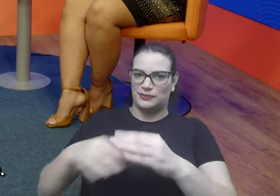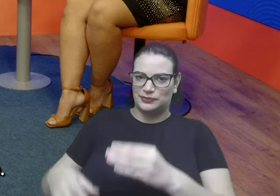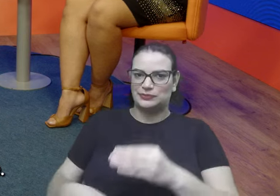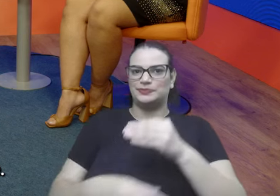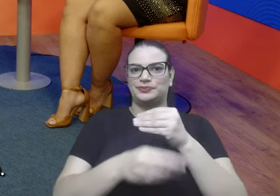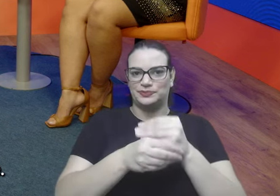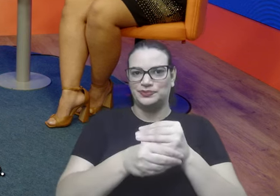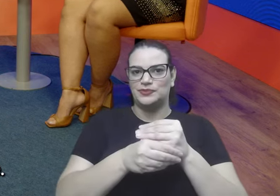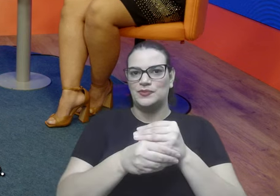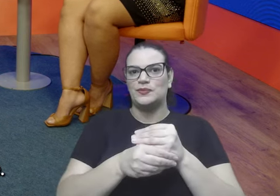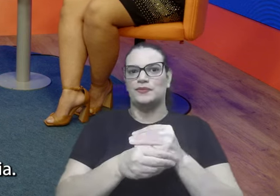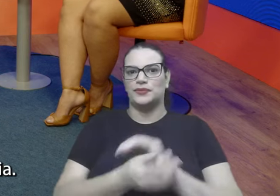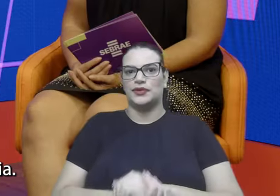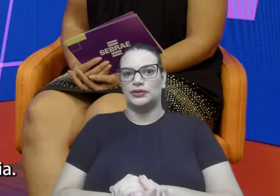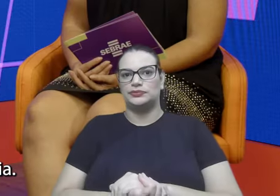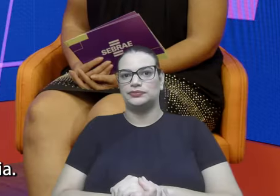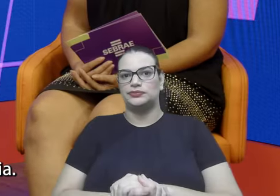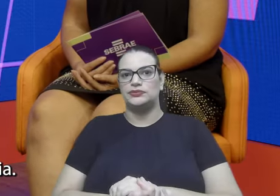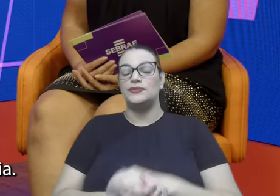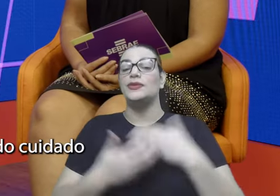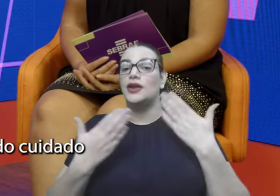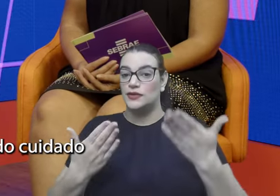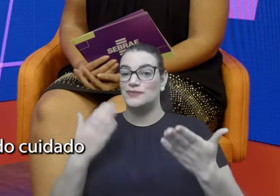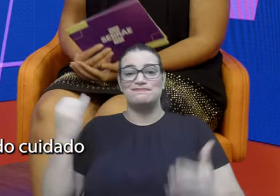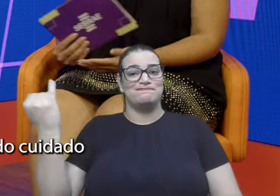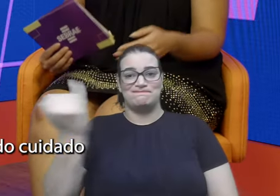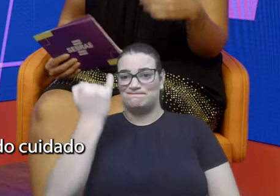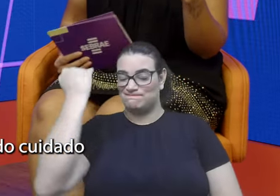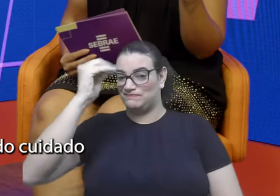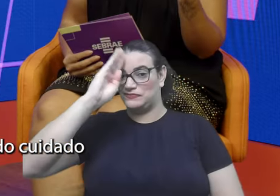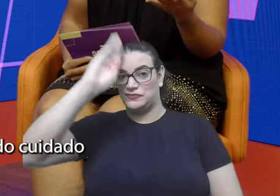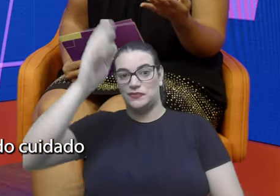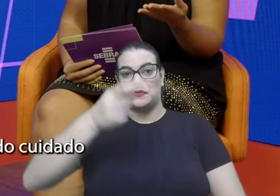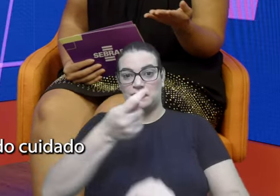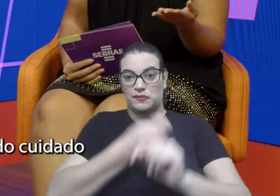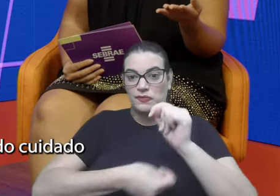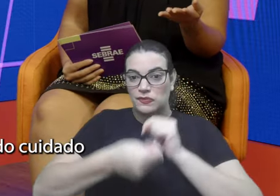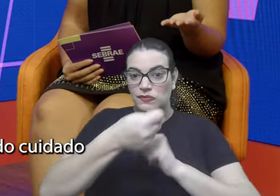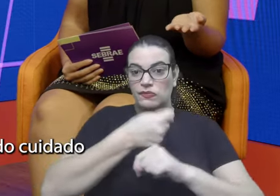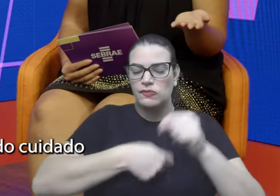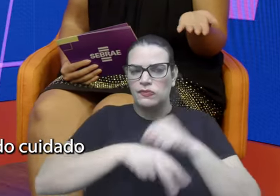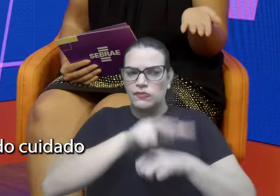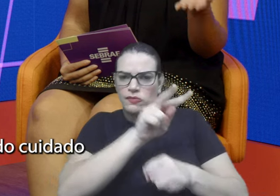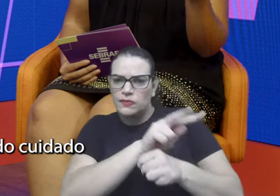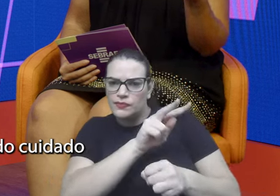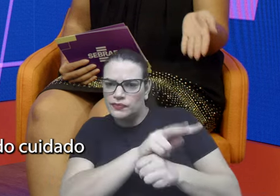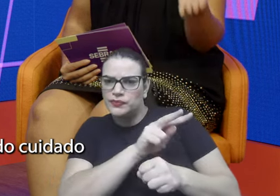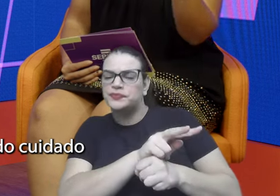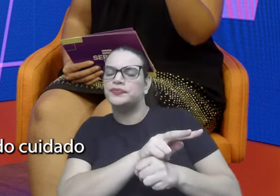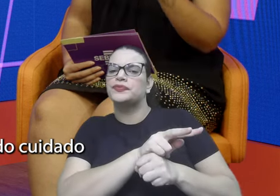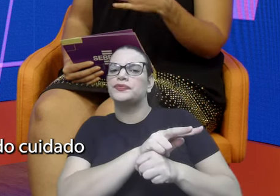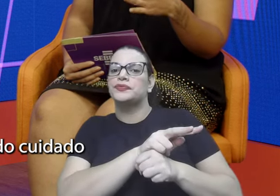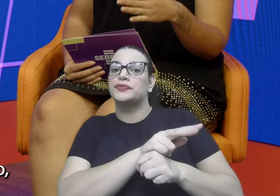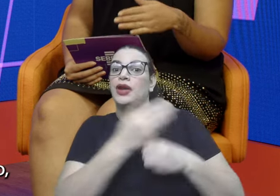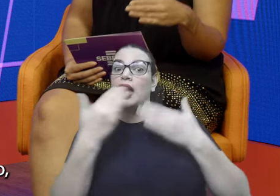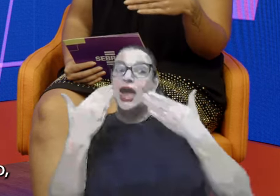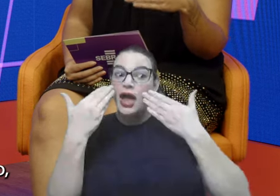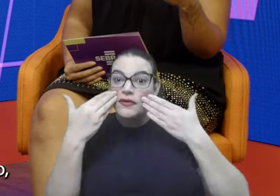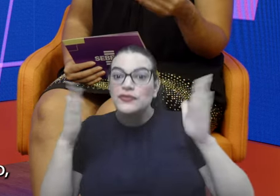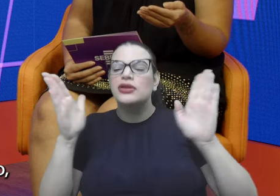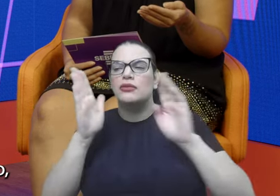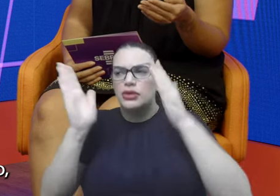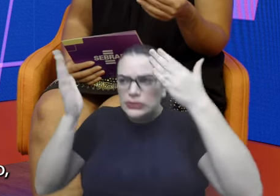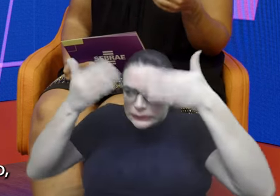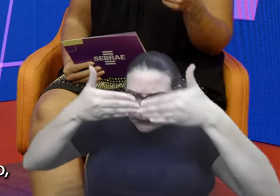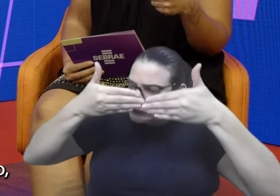favor fica à vontade sim eu acho que a importância a maior importância da economia do cuidado é é tornar visível todo